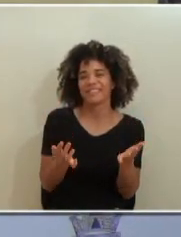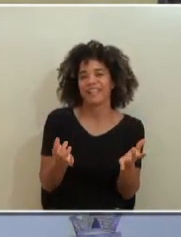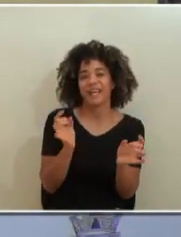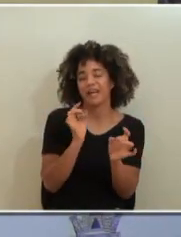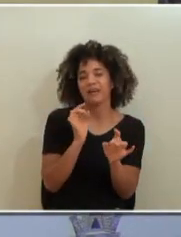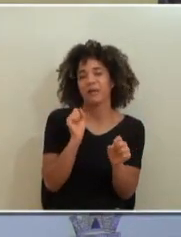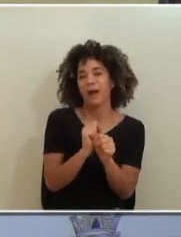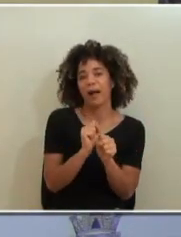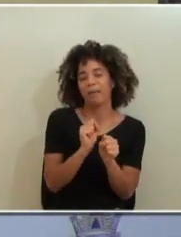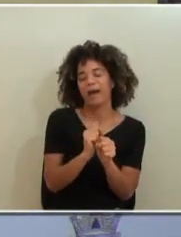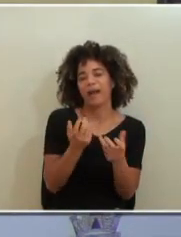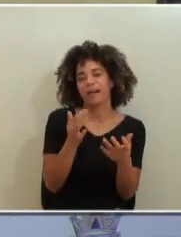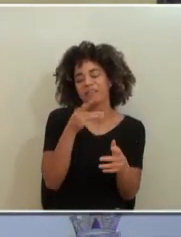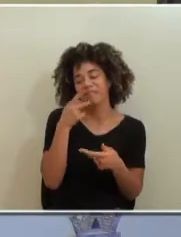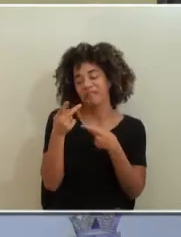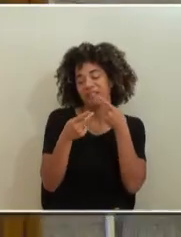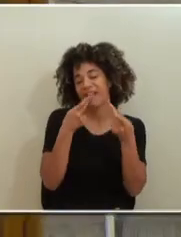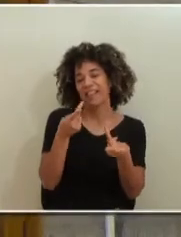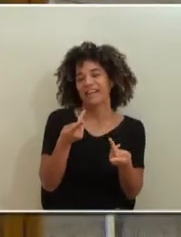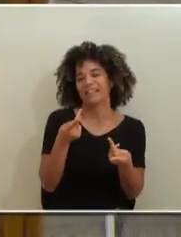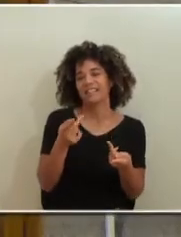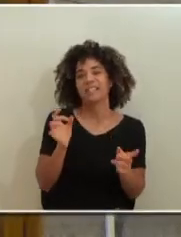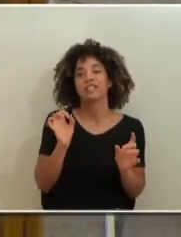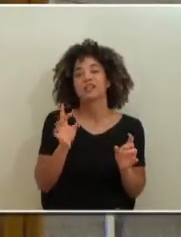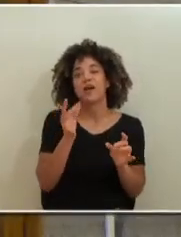para finalizar, realmente, eu vou...